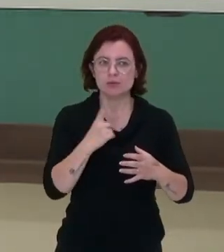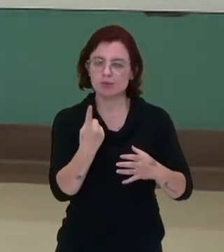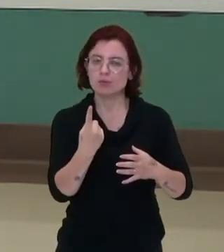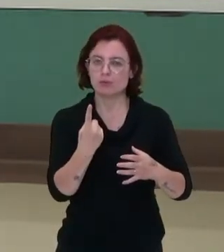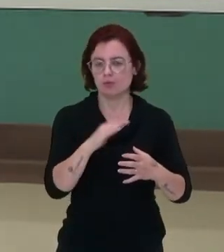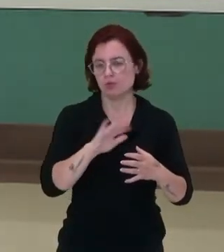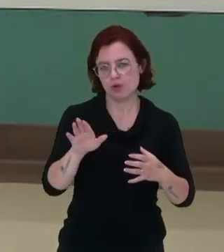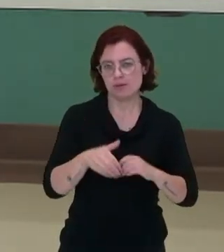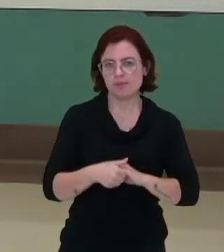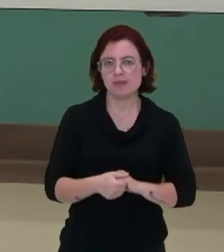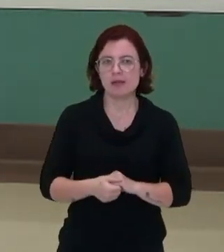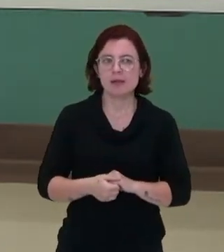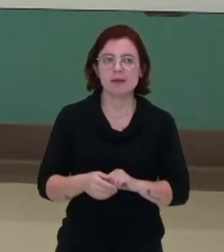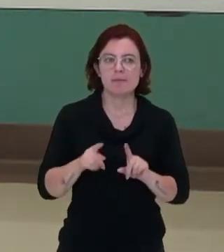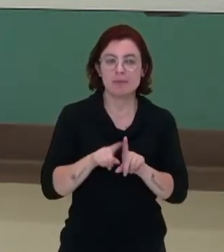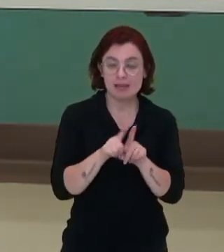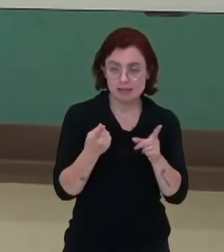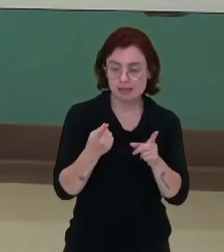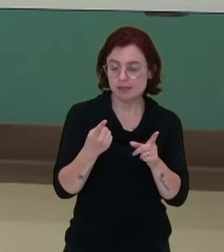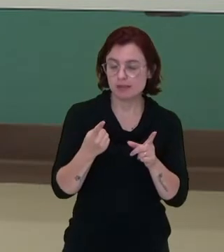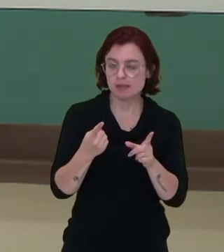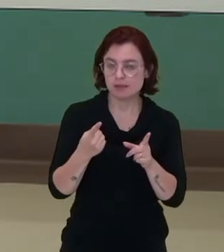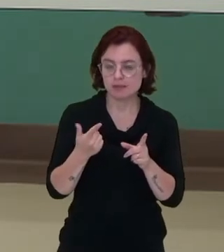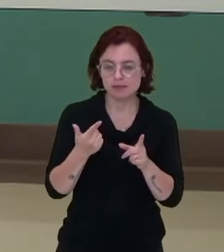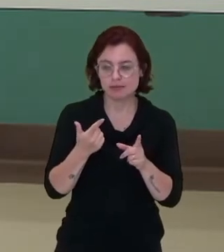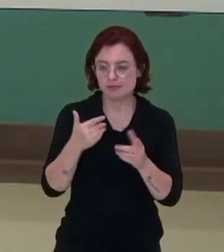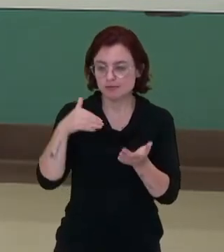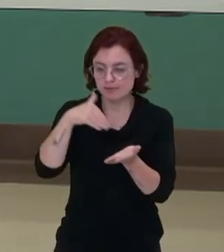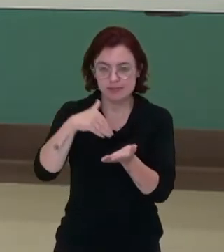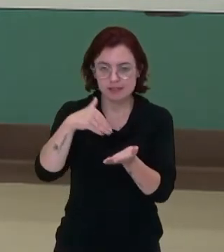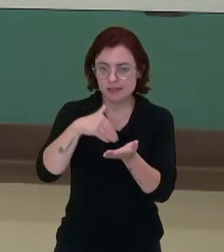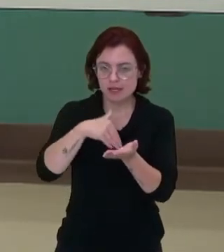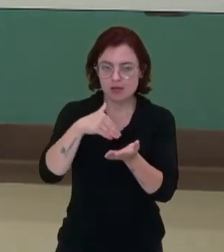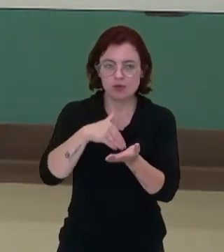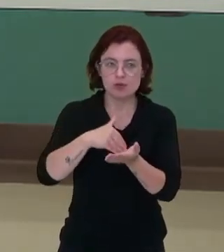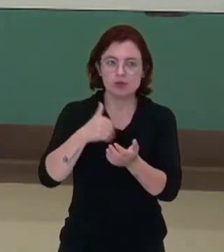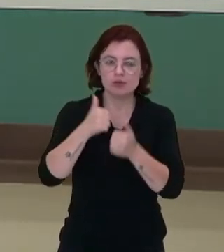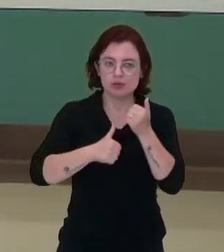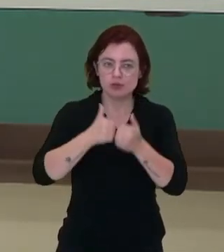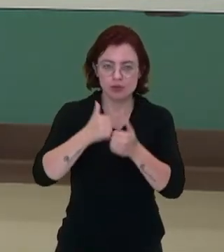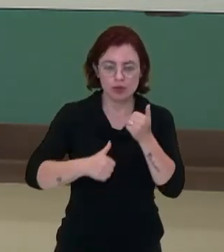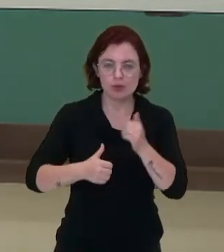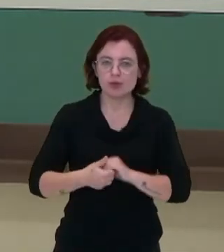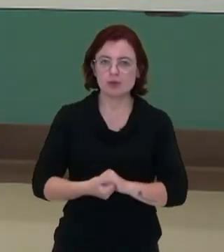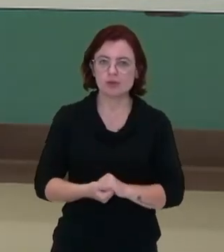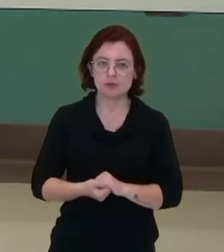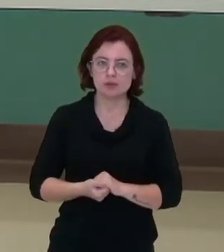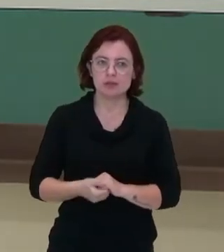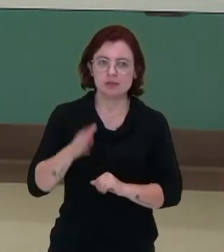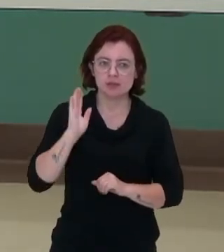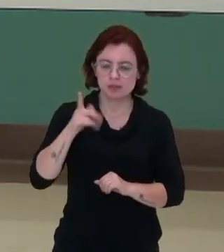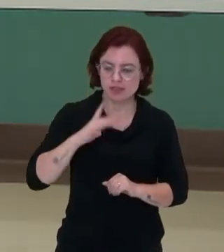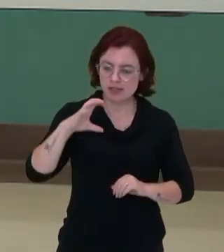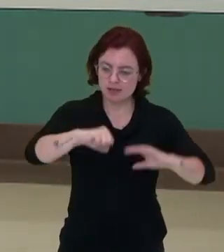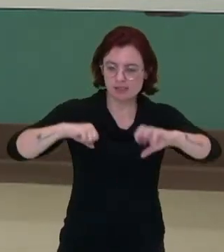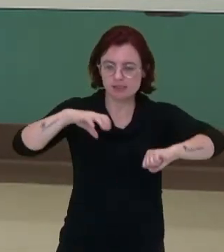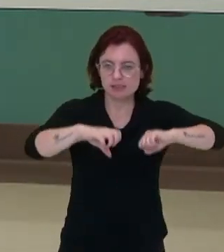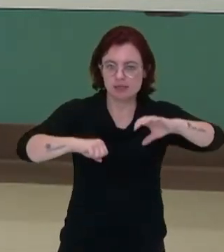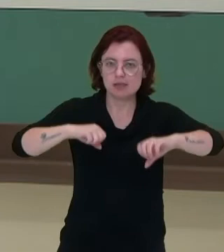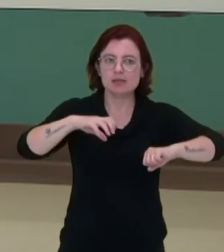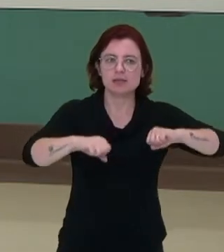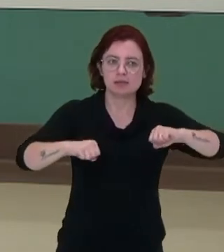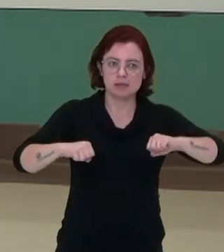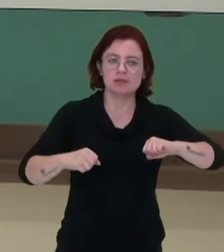uma única peça. Mas em finais de jogos, por exemplo, quando já a maioria das peças já foram